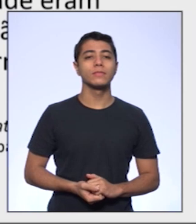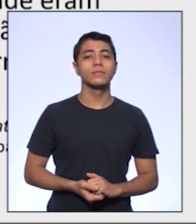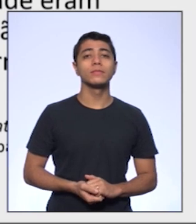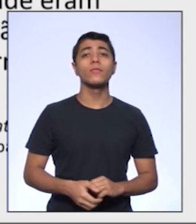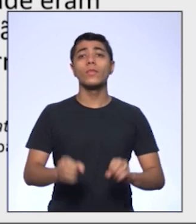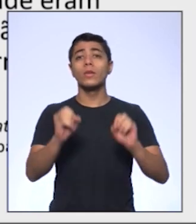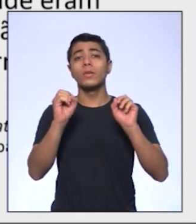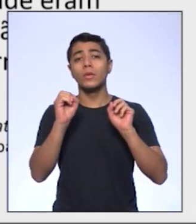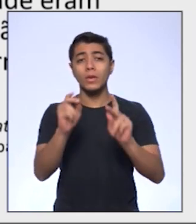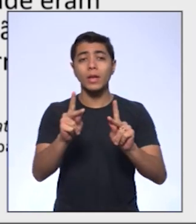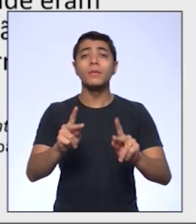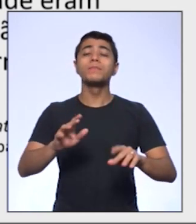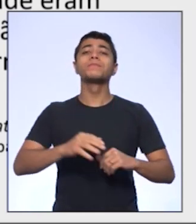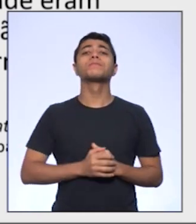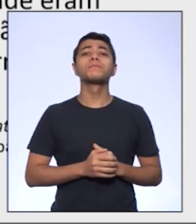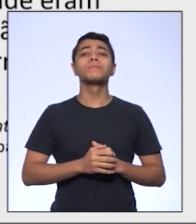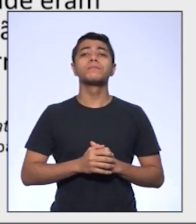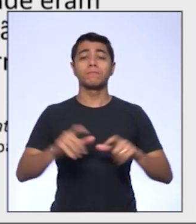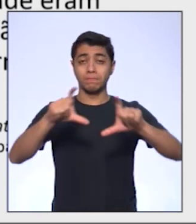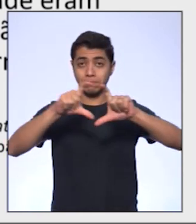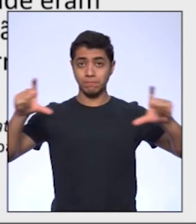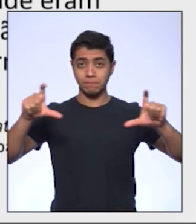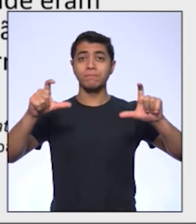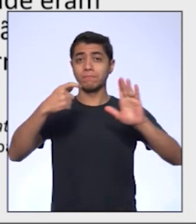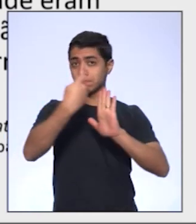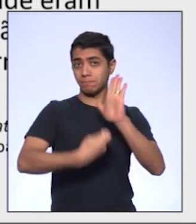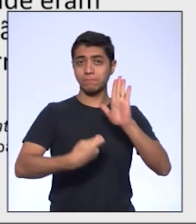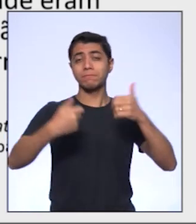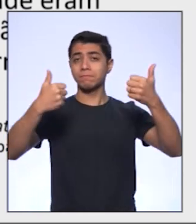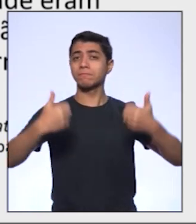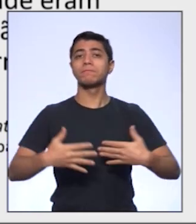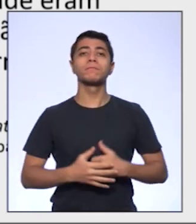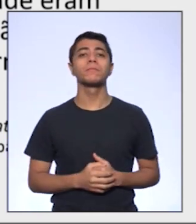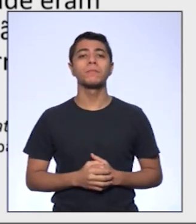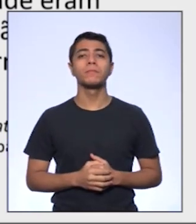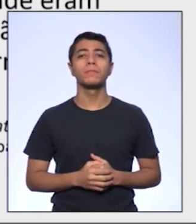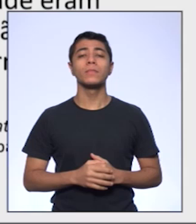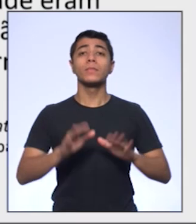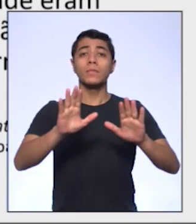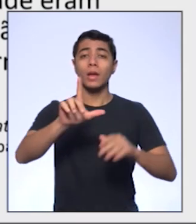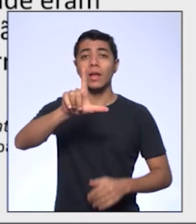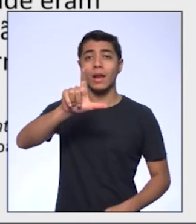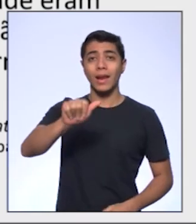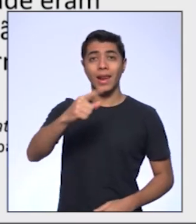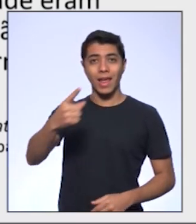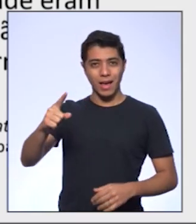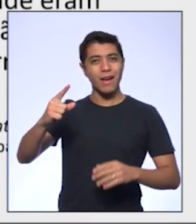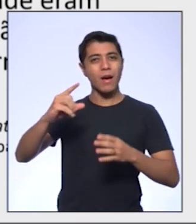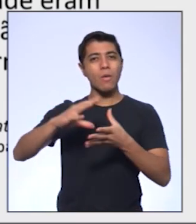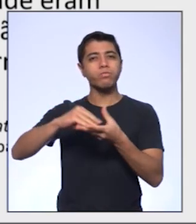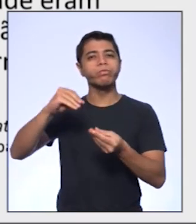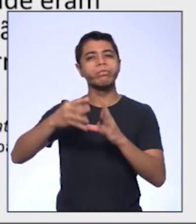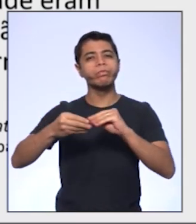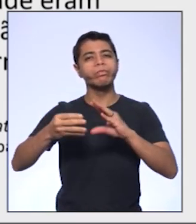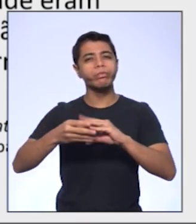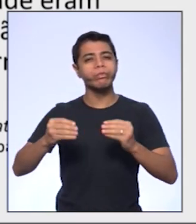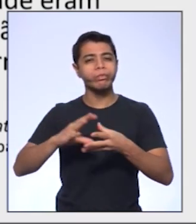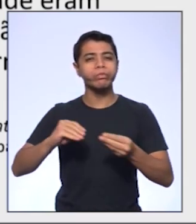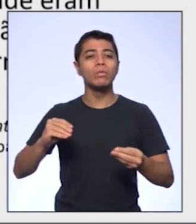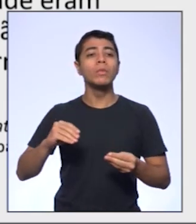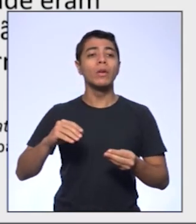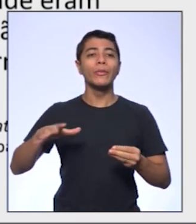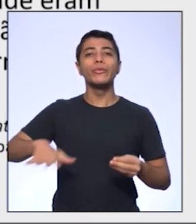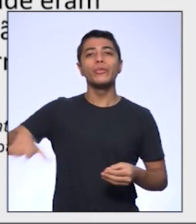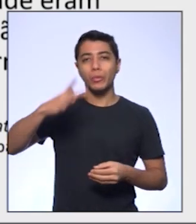Mas era sobretudo a lã, que os compradores, ou seja, comerciantes, vindo de Flandres ou da